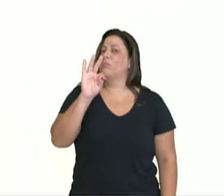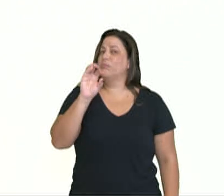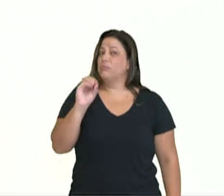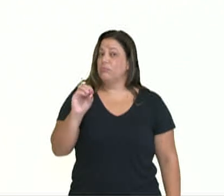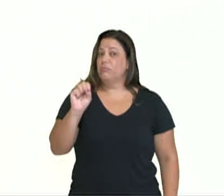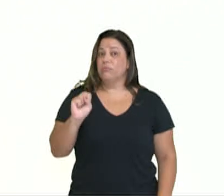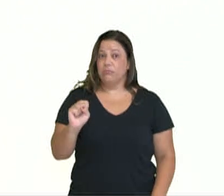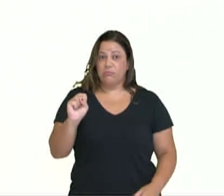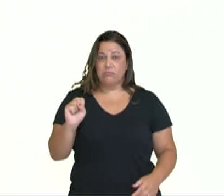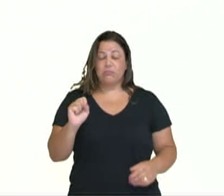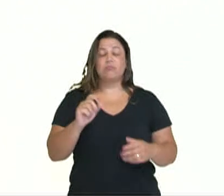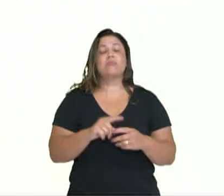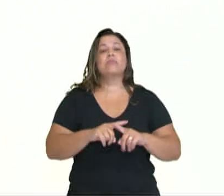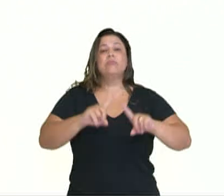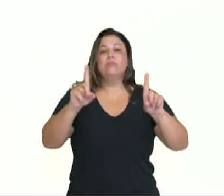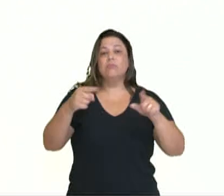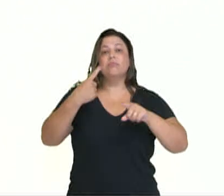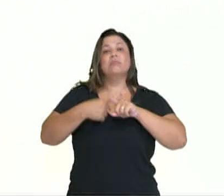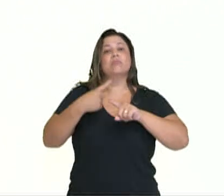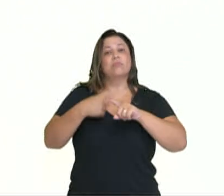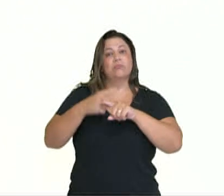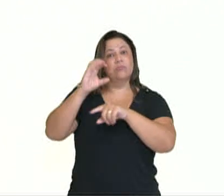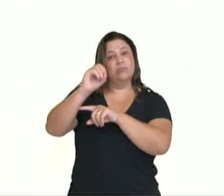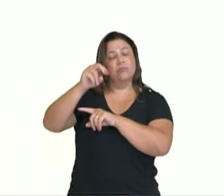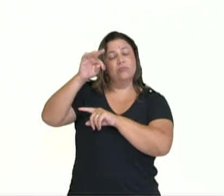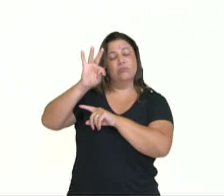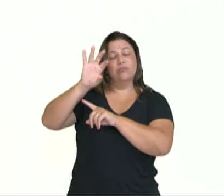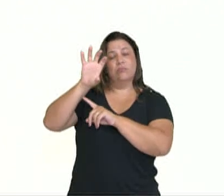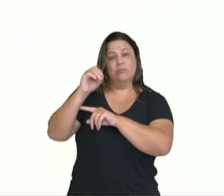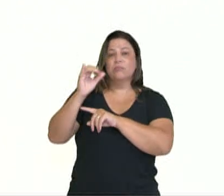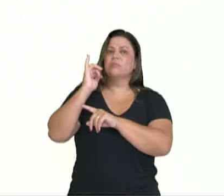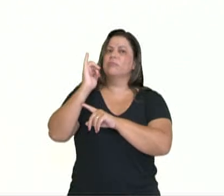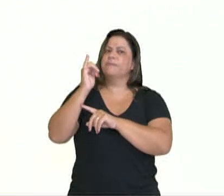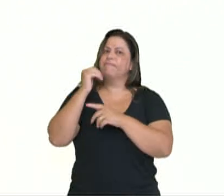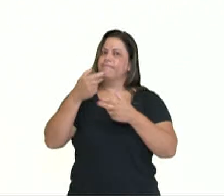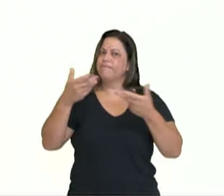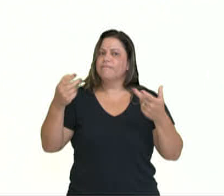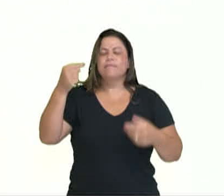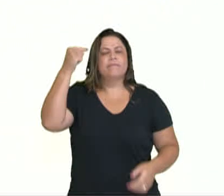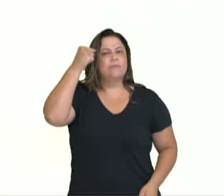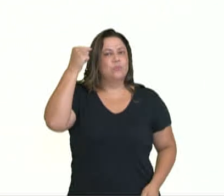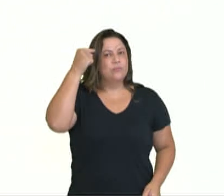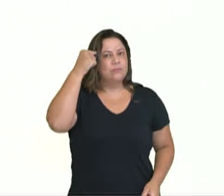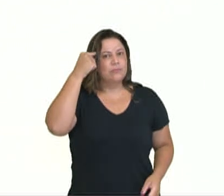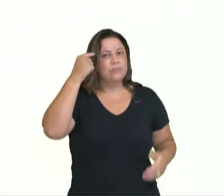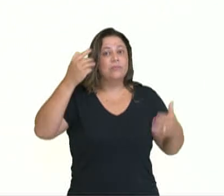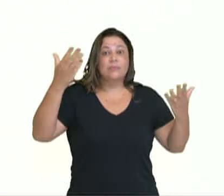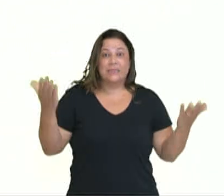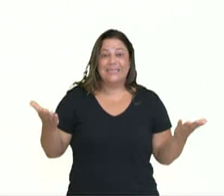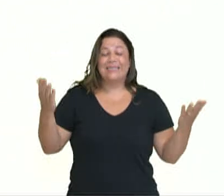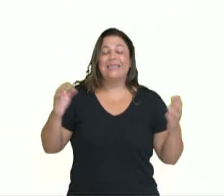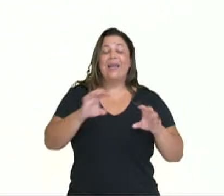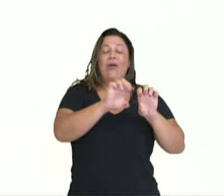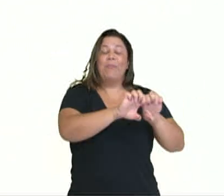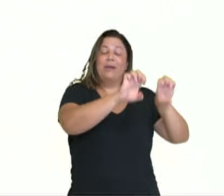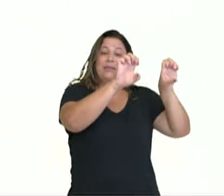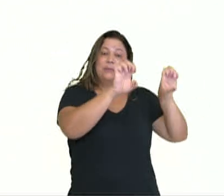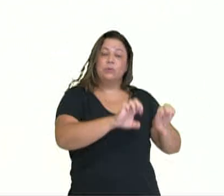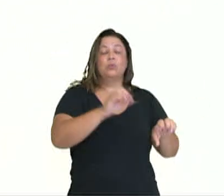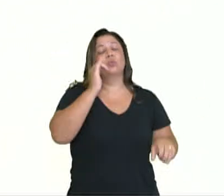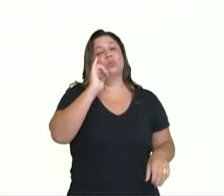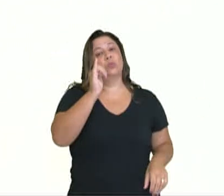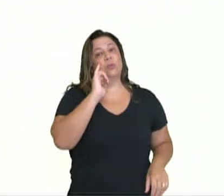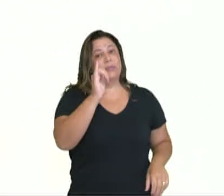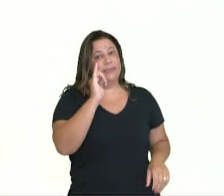Quando a gente trabalha o conto, a gente sempre tem em mente o quê? Que é uma estrutura narrativa